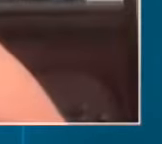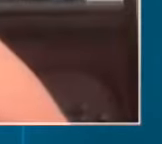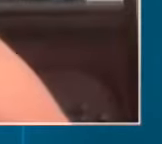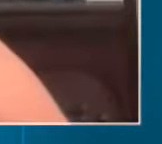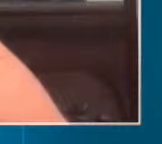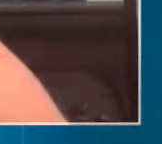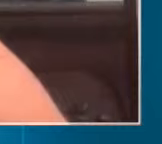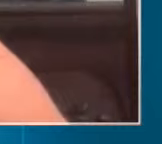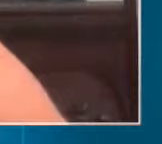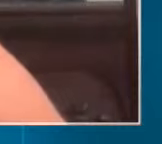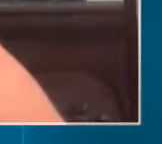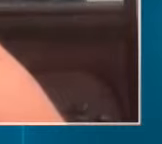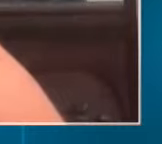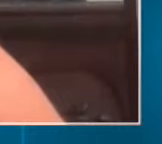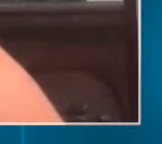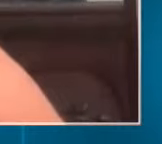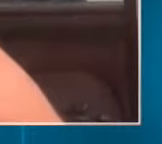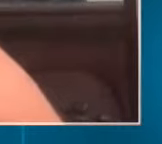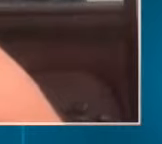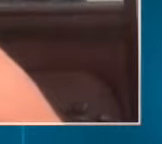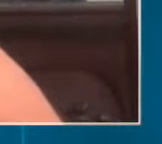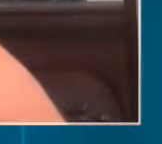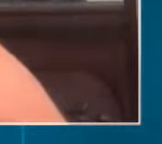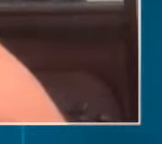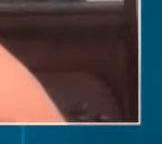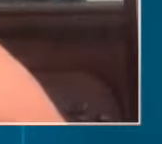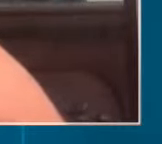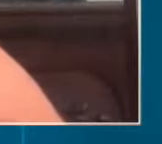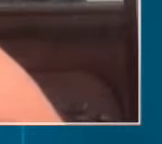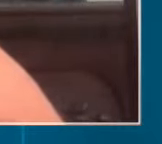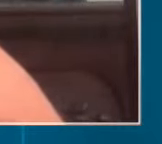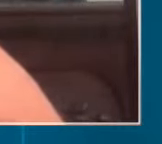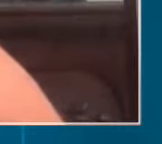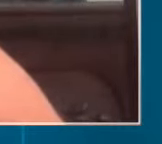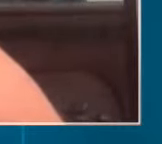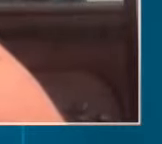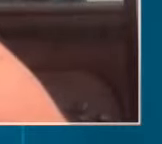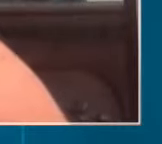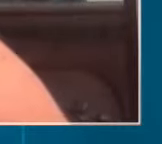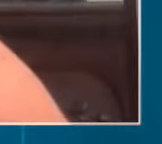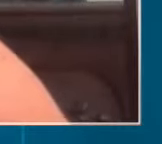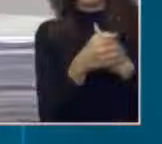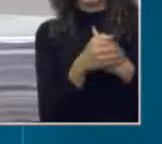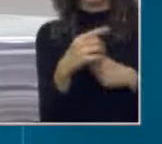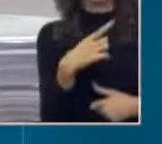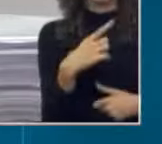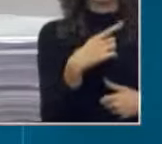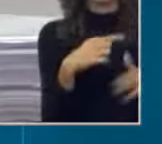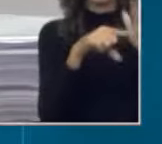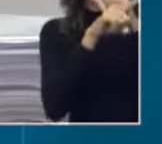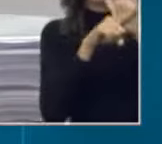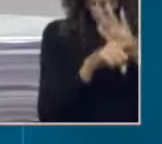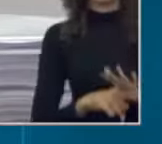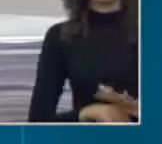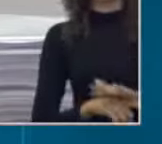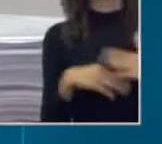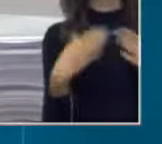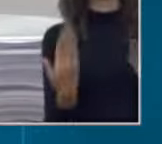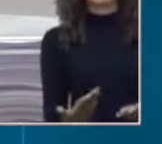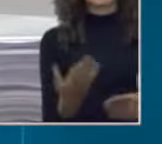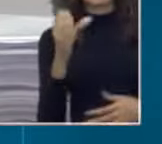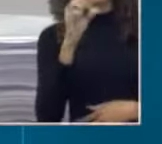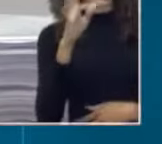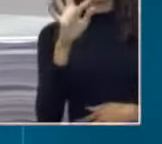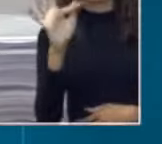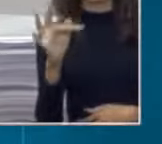ministro Alexandre de Moraes, que fez o quê? Aquilo que ele tem feito desde pelo menos 2022. Cortou as redes sociais,